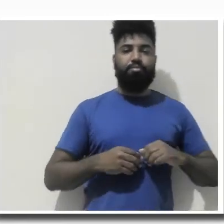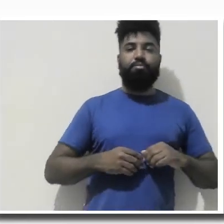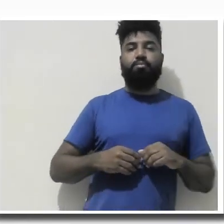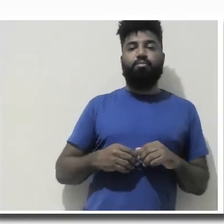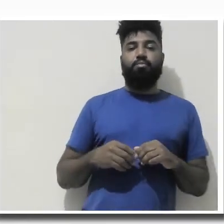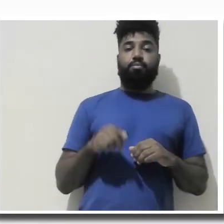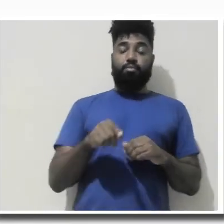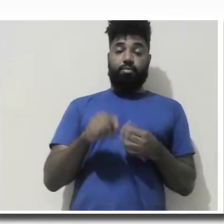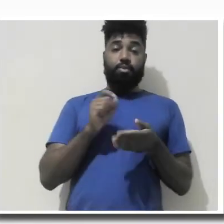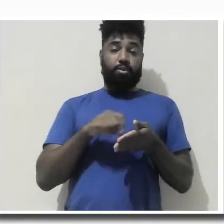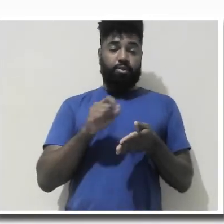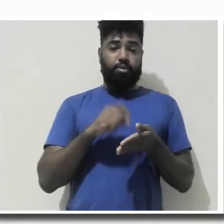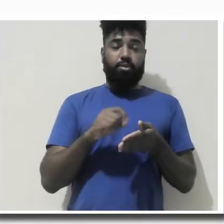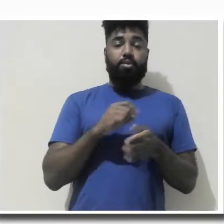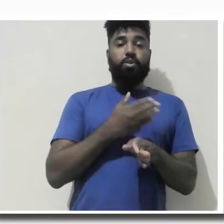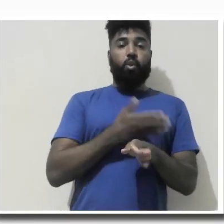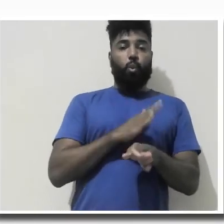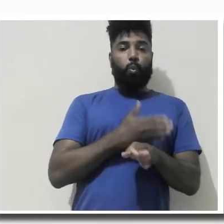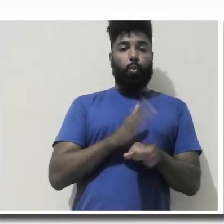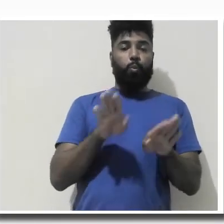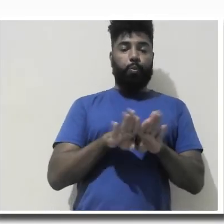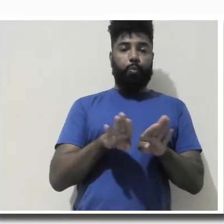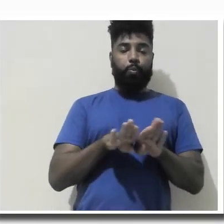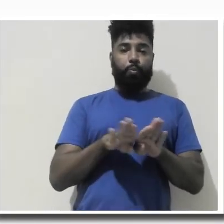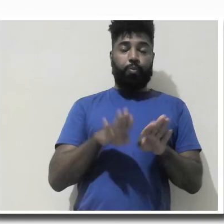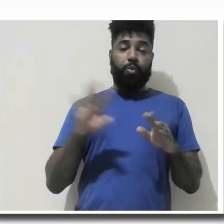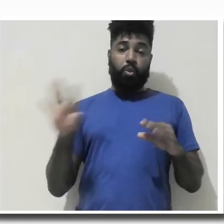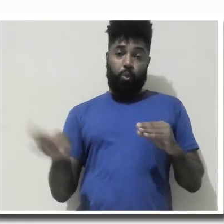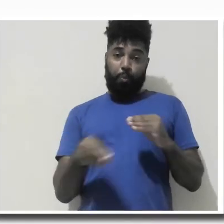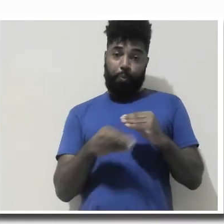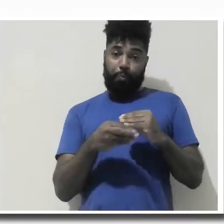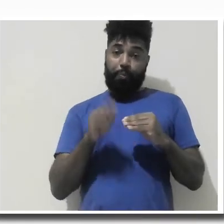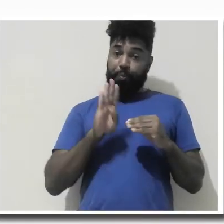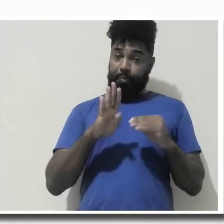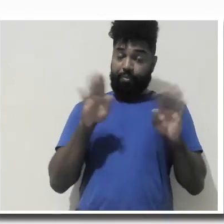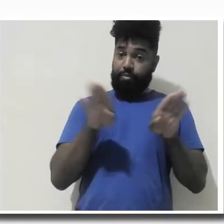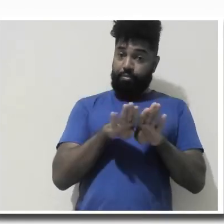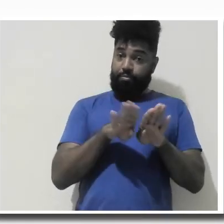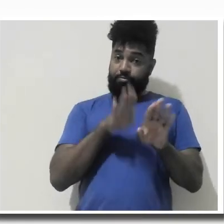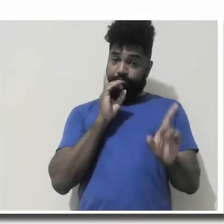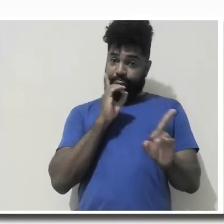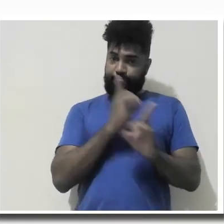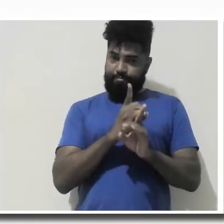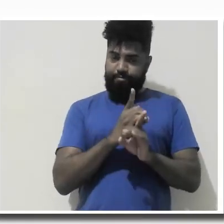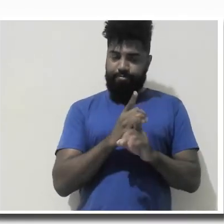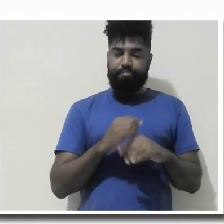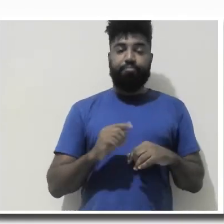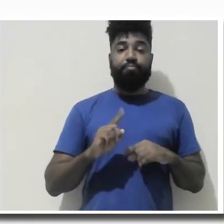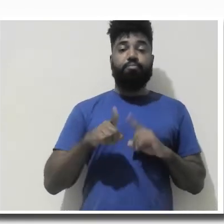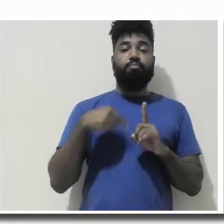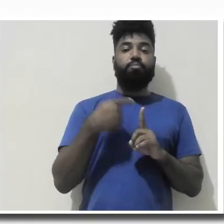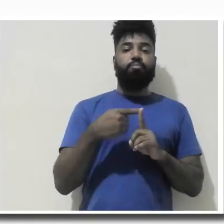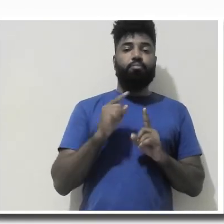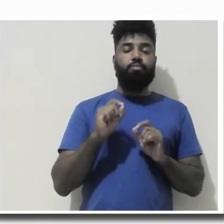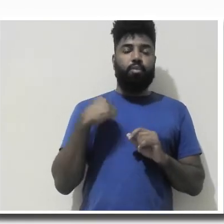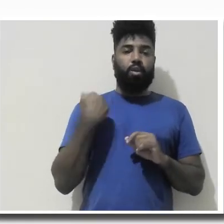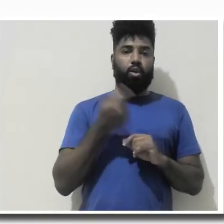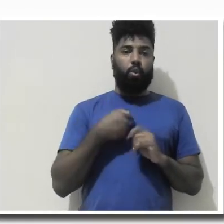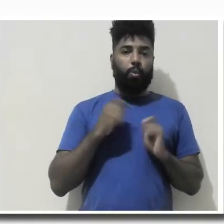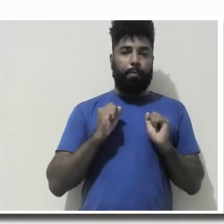podem exercitar identificando o complementar de B. Além disso,